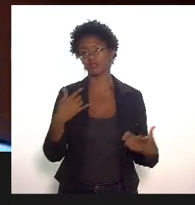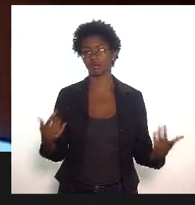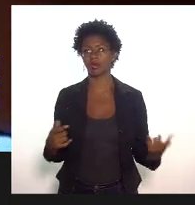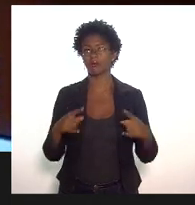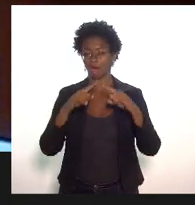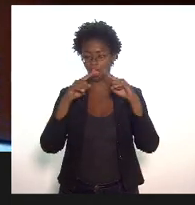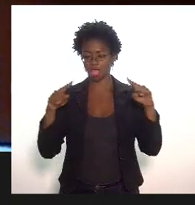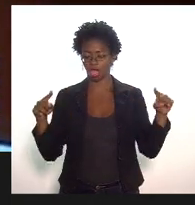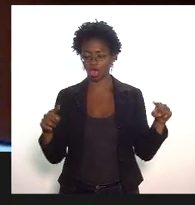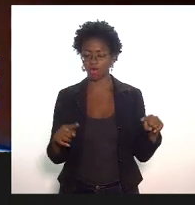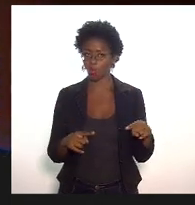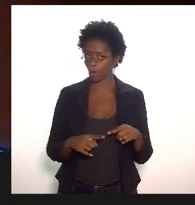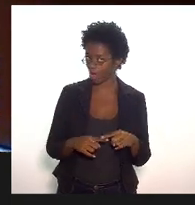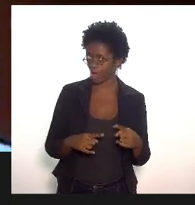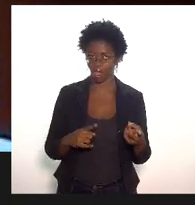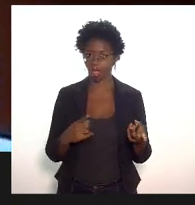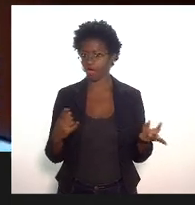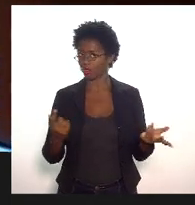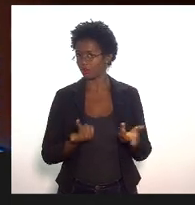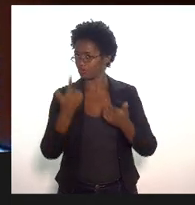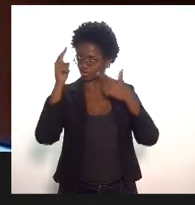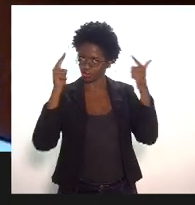E esse setor acabou,